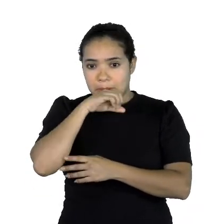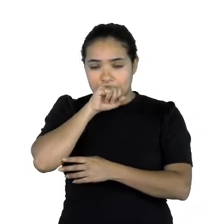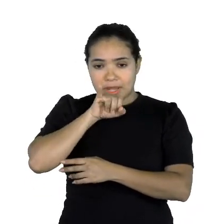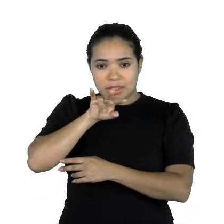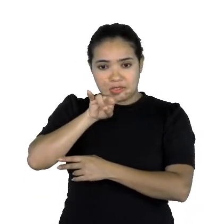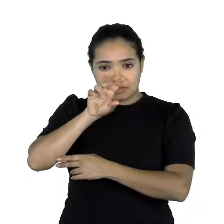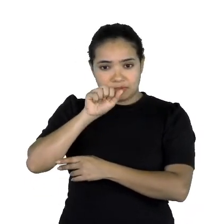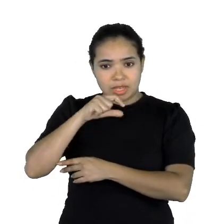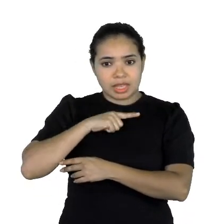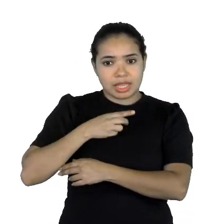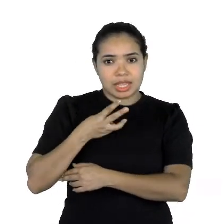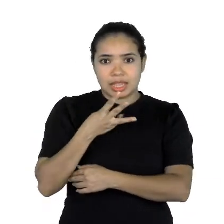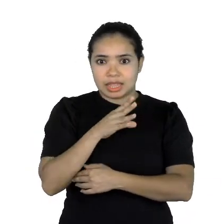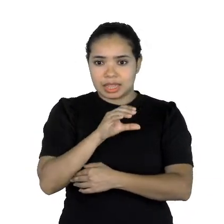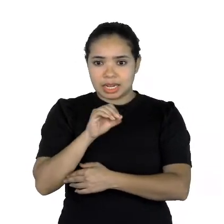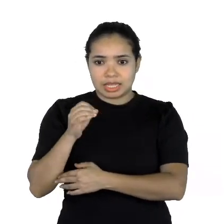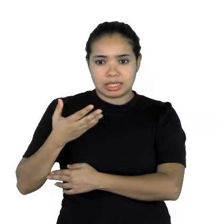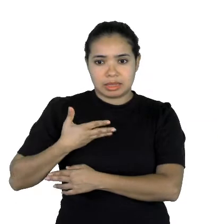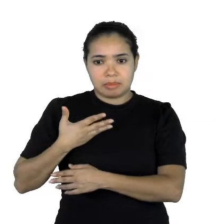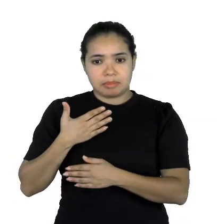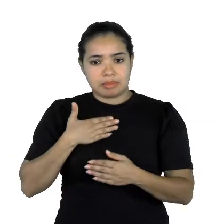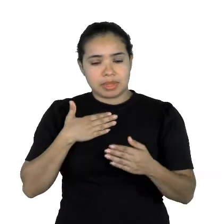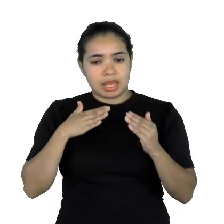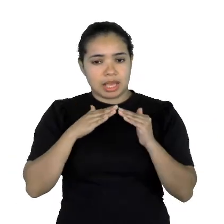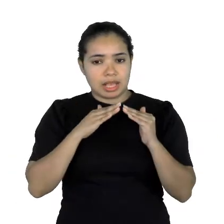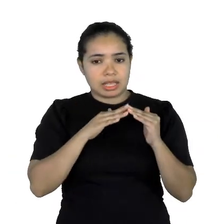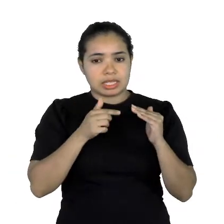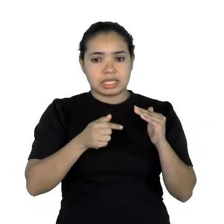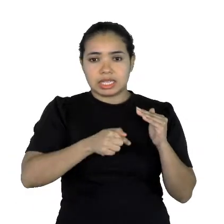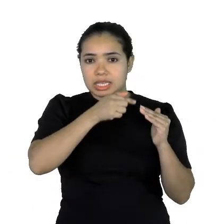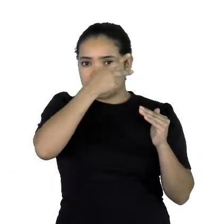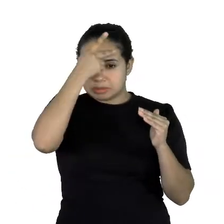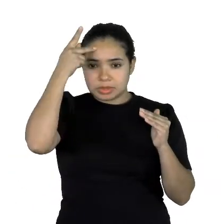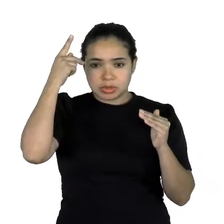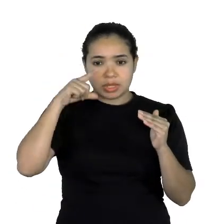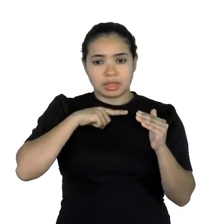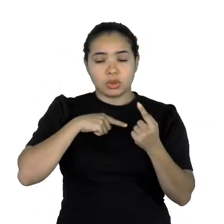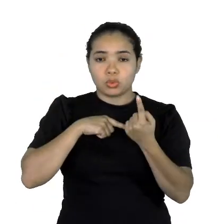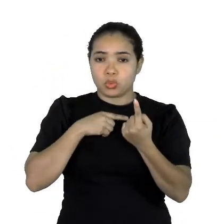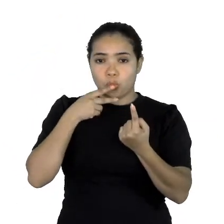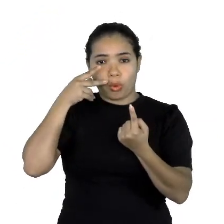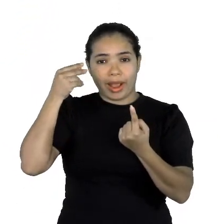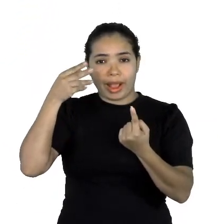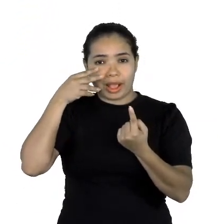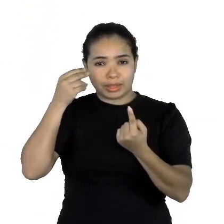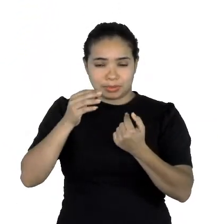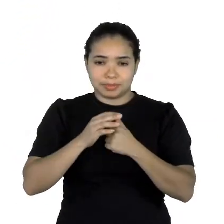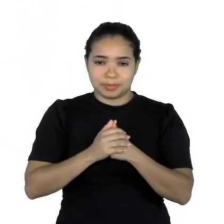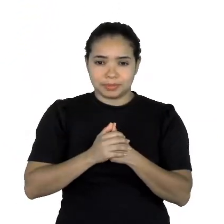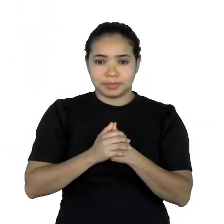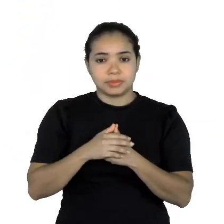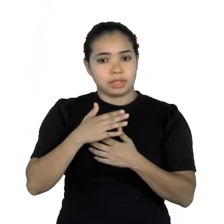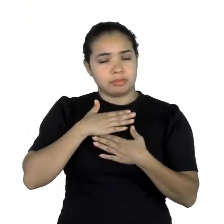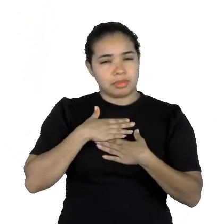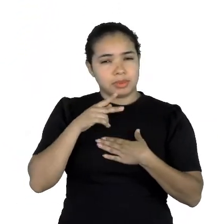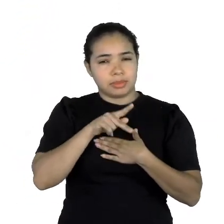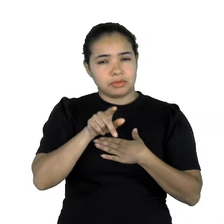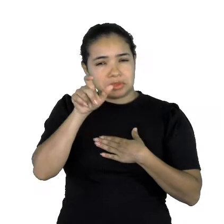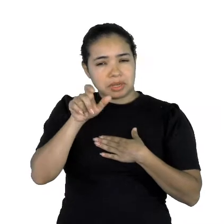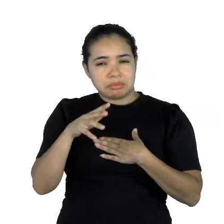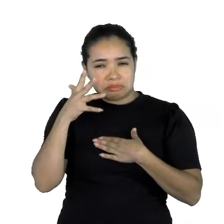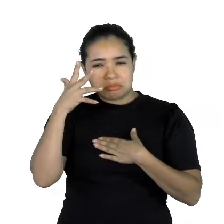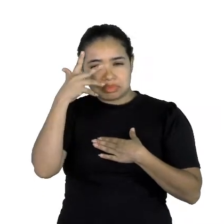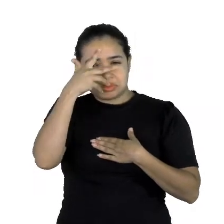amigos. Uau! Na minha casa tem 7 pessoas e eu tenho um gato. Minha professora é muito bonita.